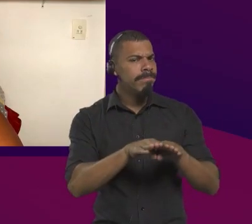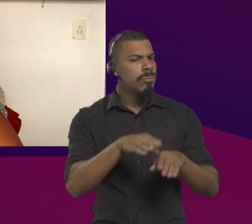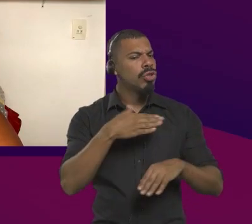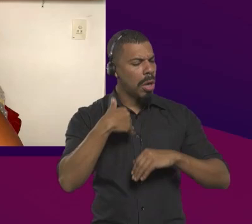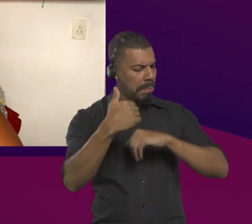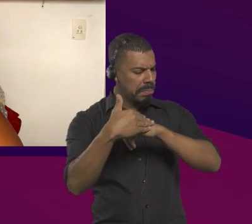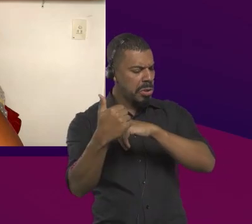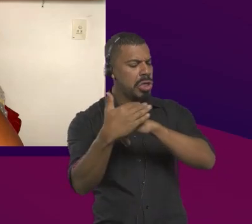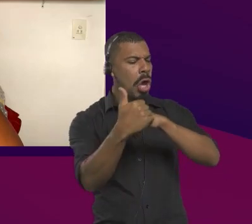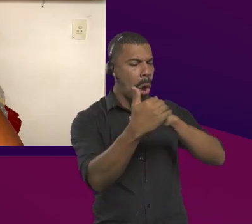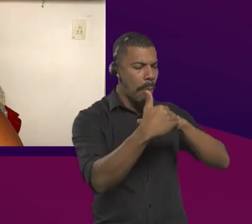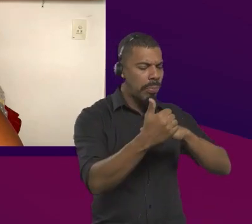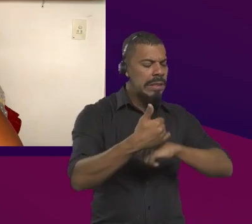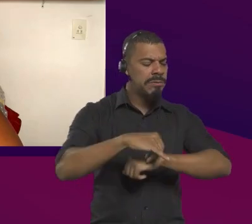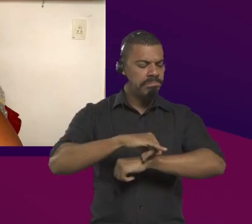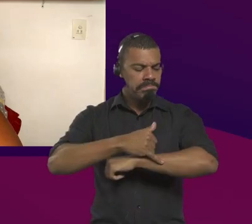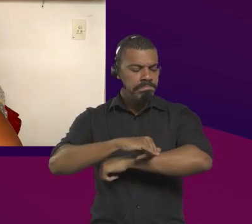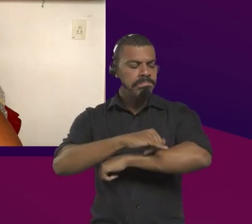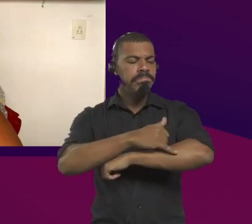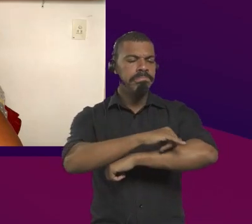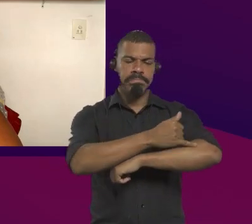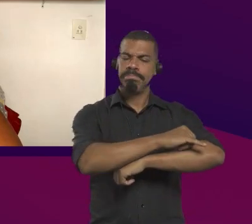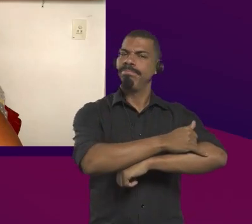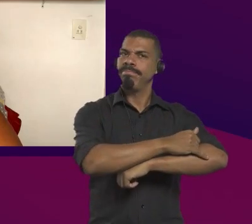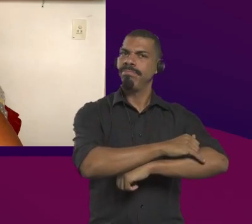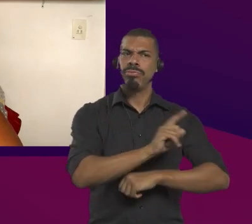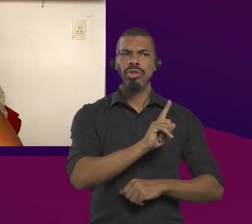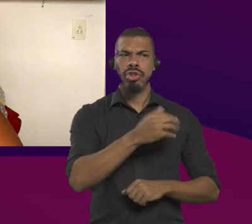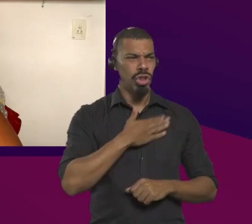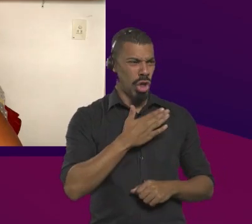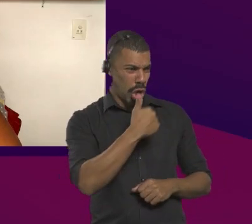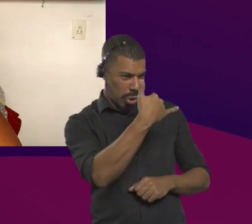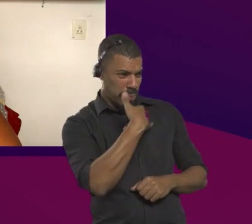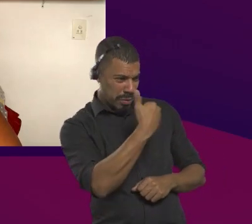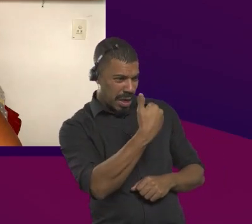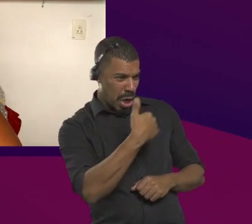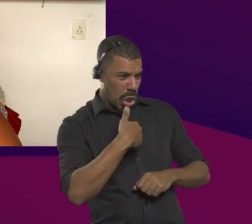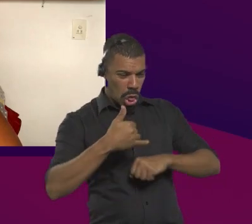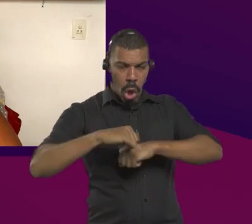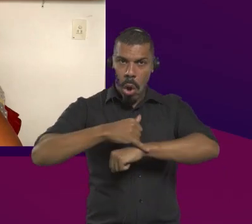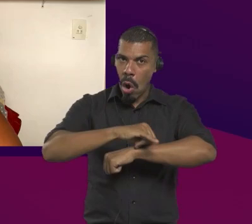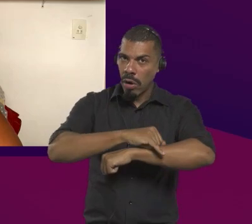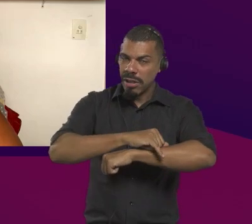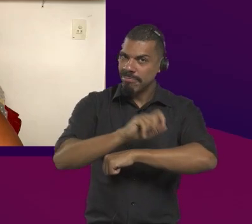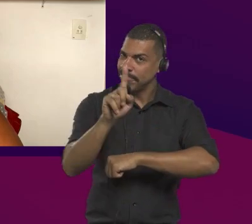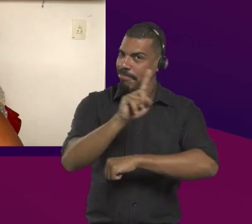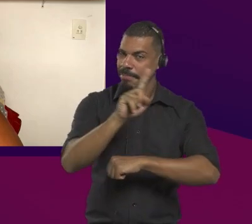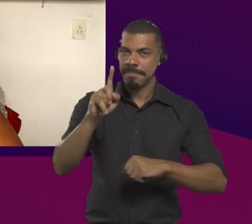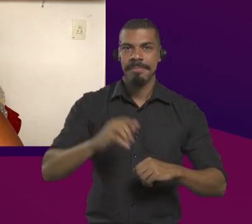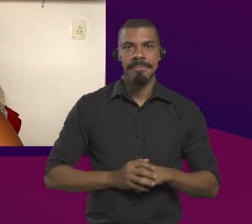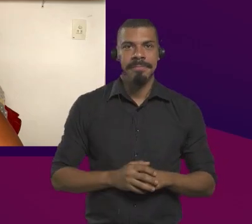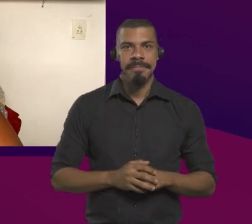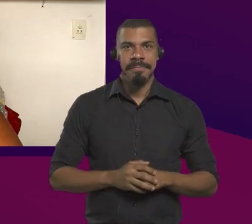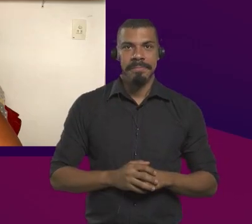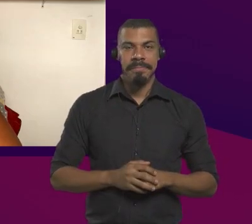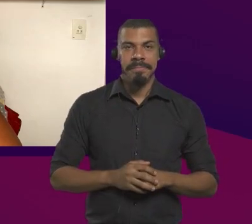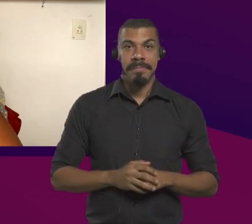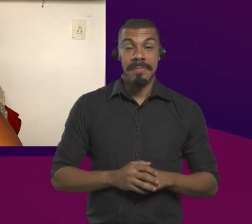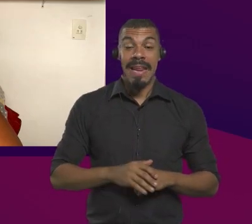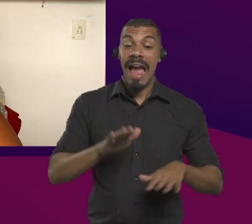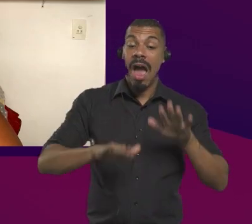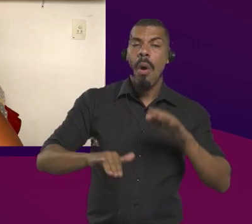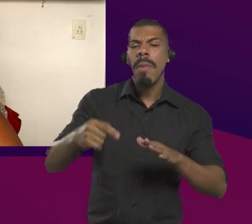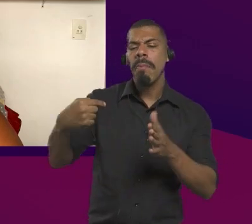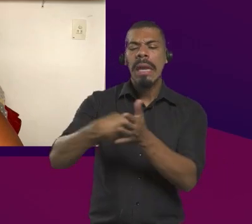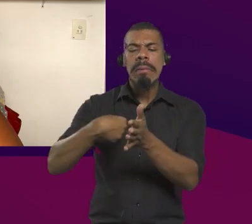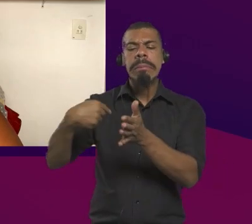gorda também, mesmo normalizando em outra situação, e eu falo, não, eu não sou gorda, eu estou gorda, né? Então, não é. Até muitas pessoas